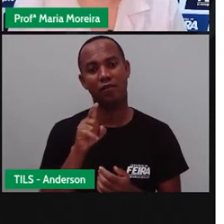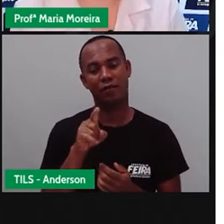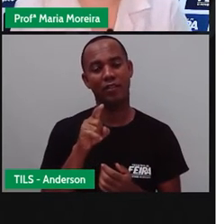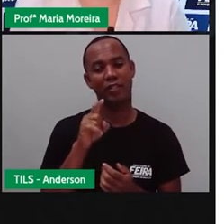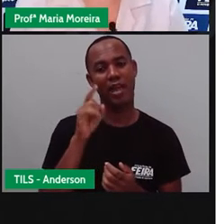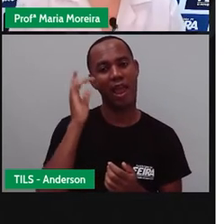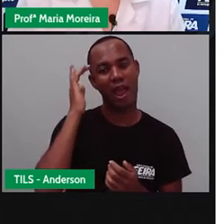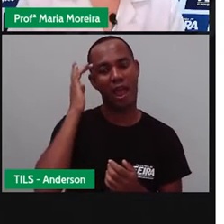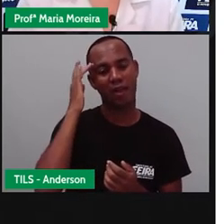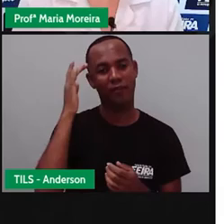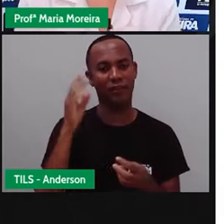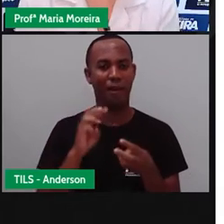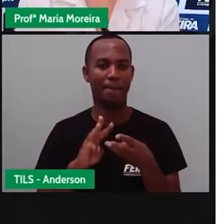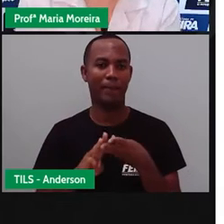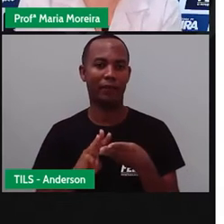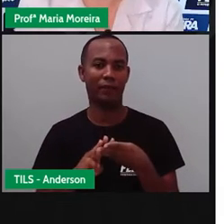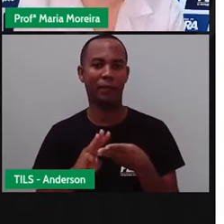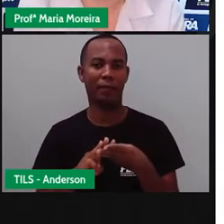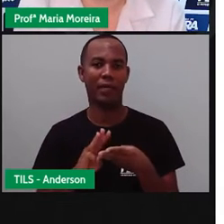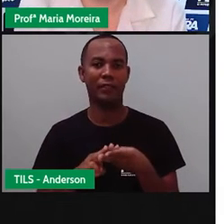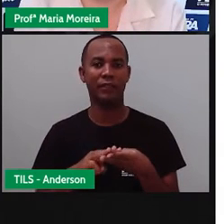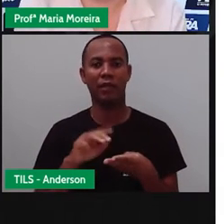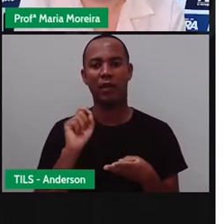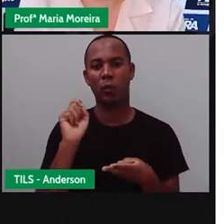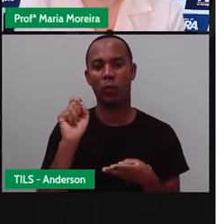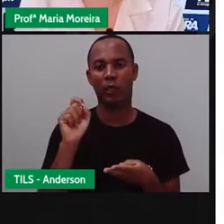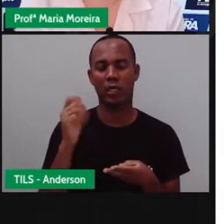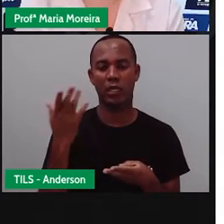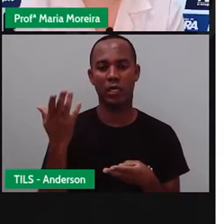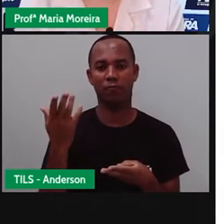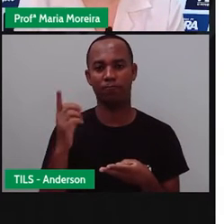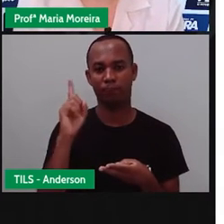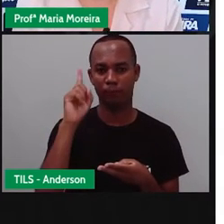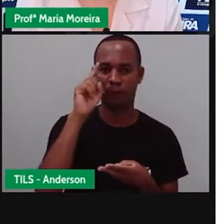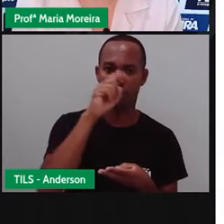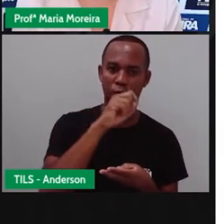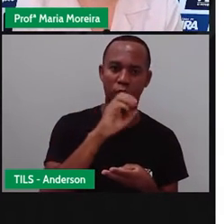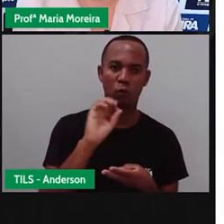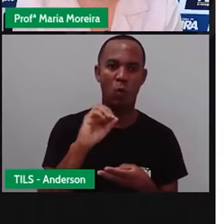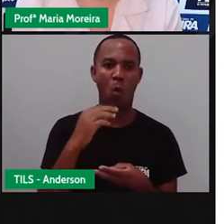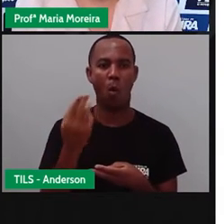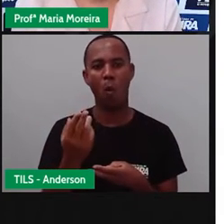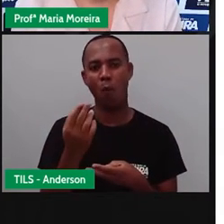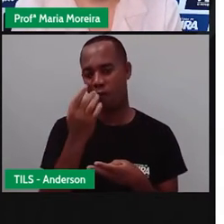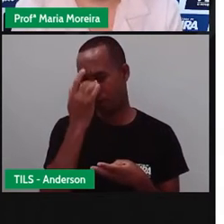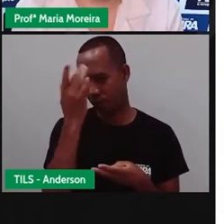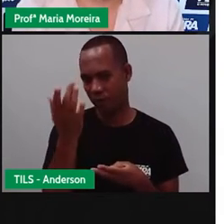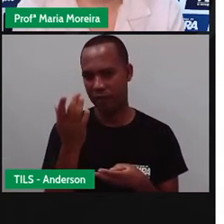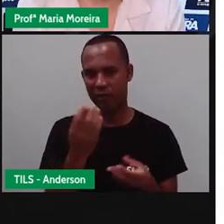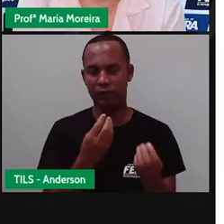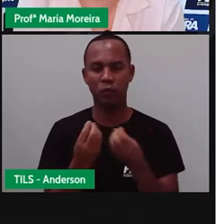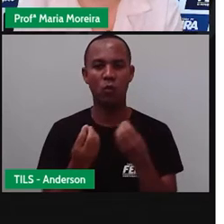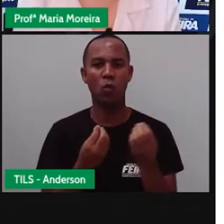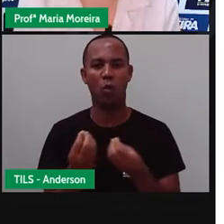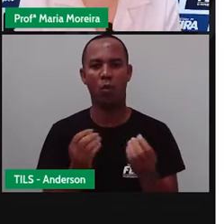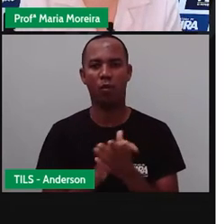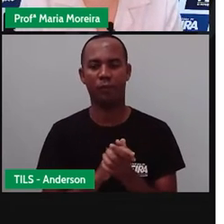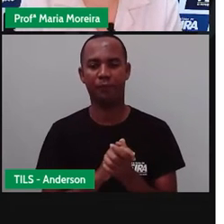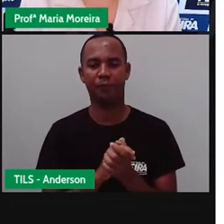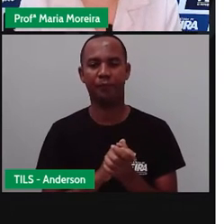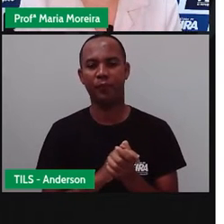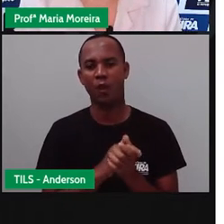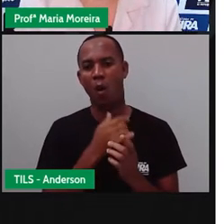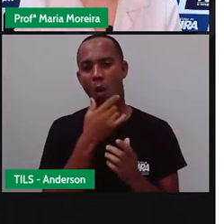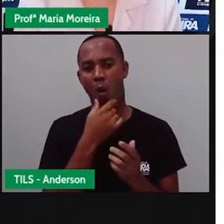Que matemática é um bicho de sete cabeças bom Imagine só o que achavam os